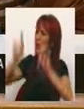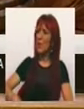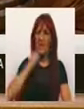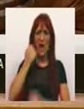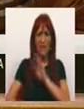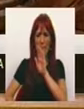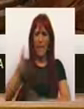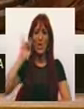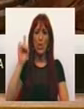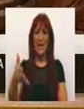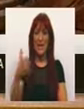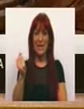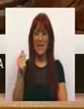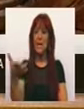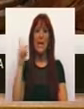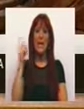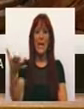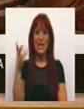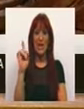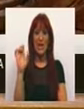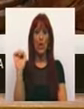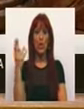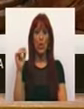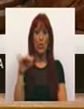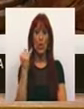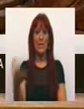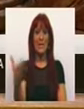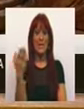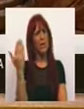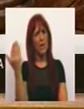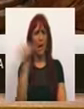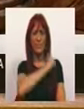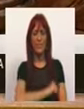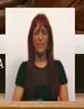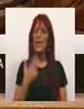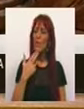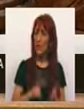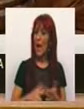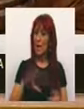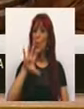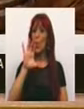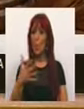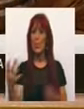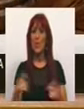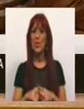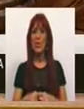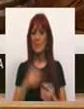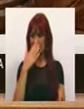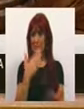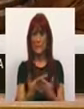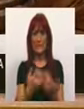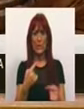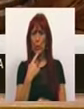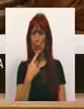avós no dia 15 e 16 de outubro de 2017 dado que o país se confrontou com